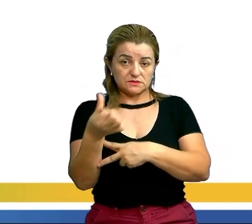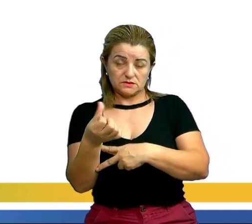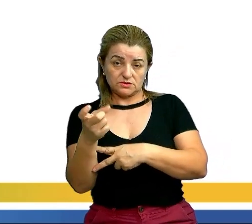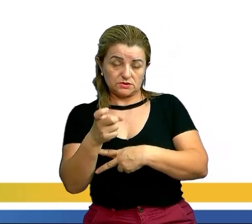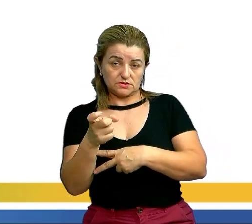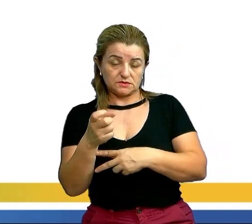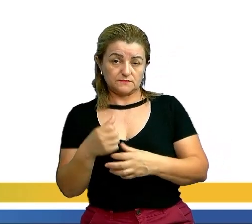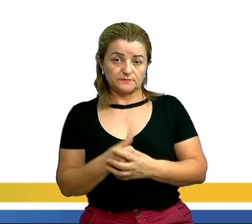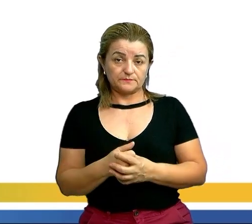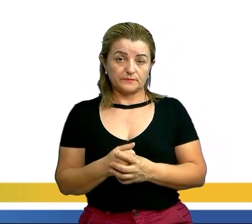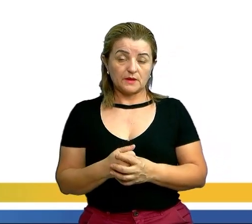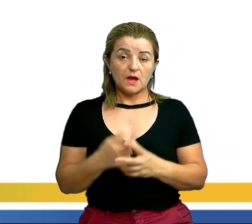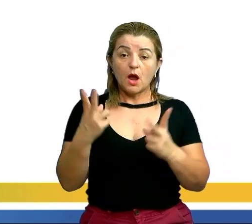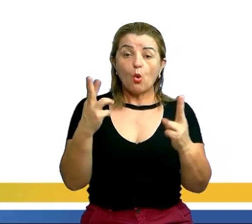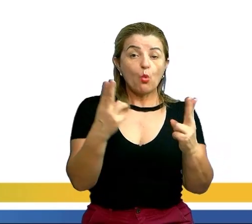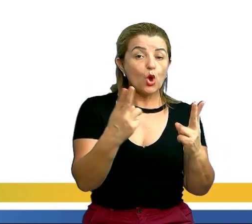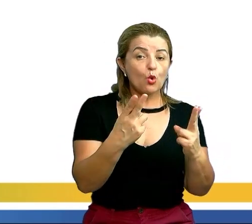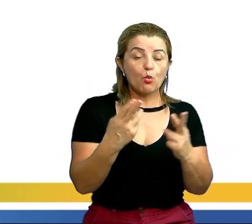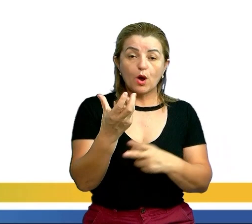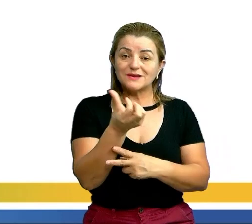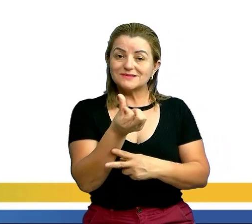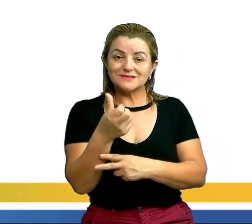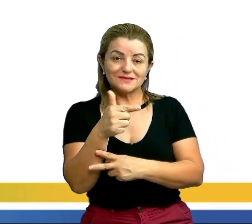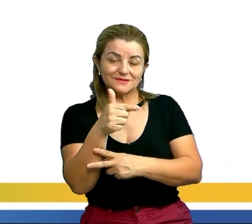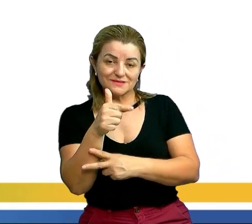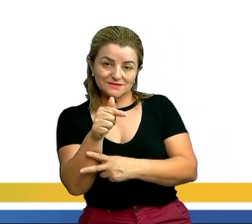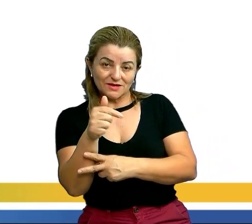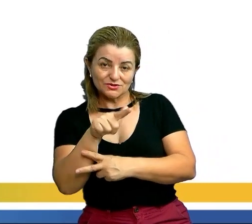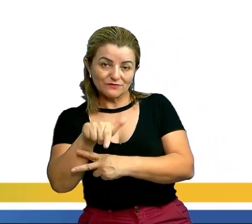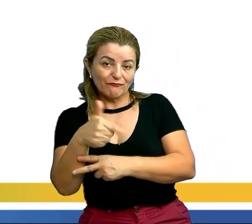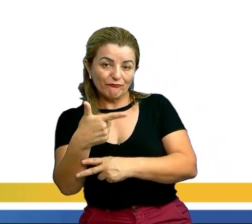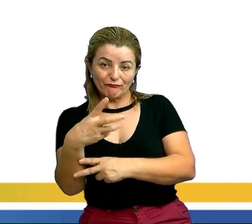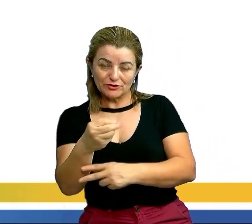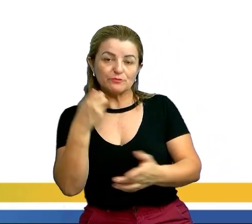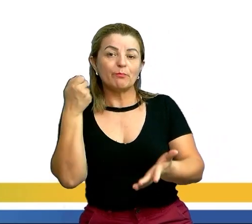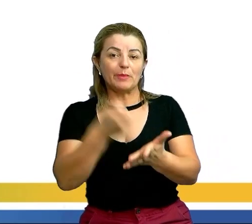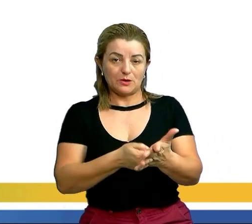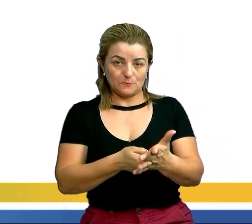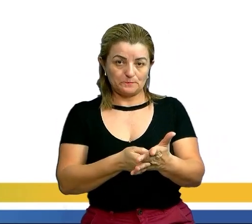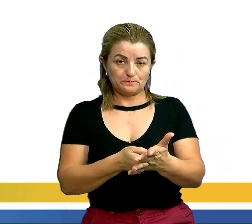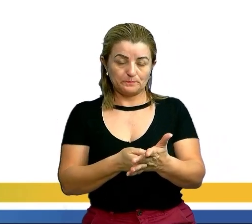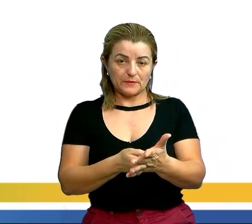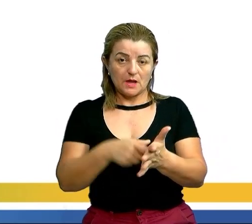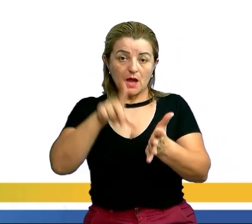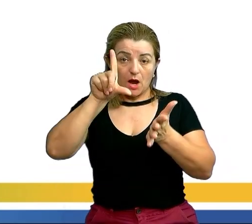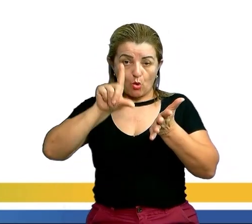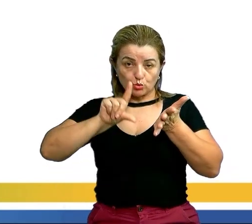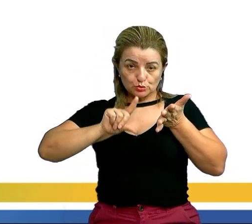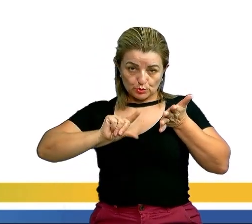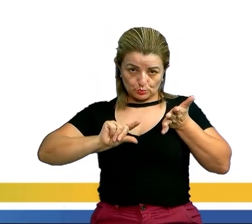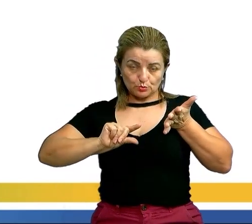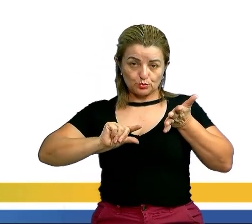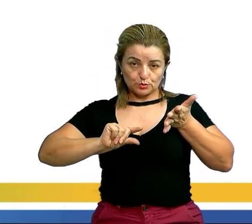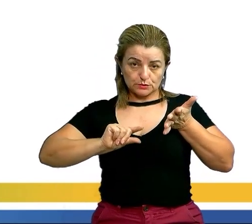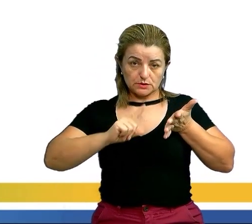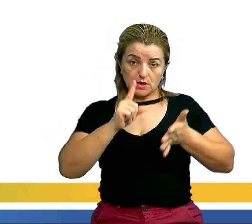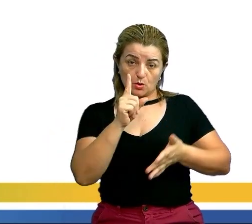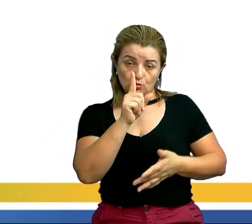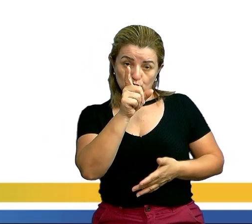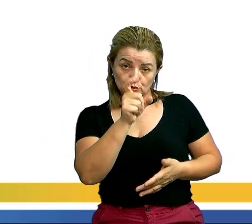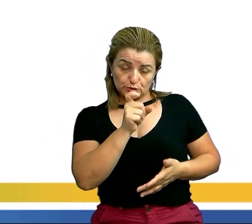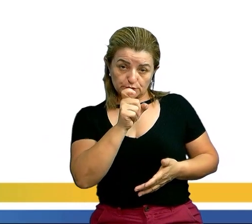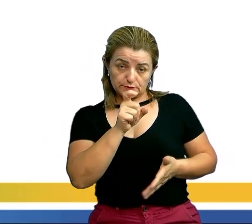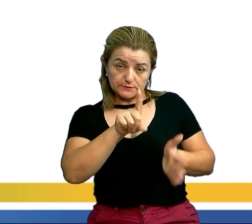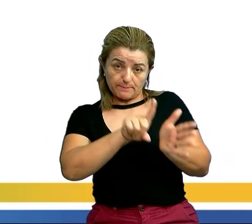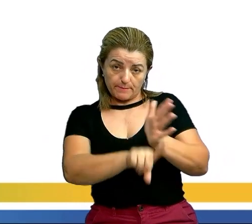Tá? Aí, igual a 67,20, que foi o valor pago. Ao diminuirmos 1x